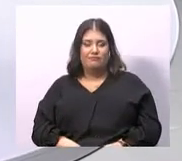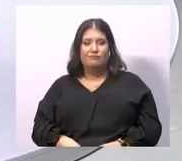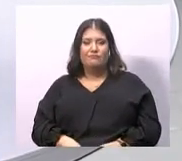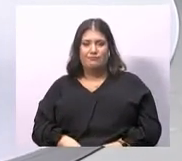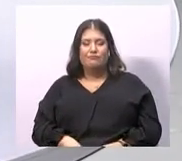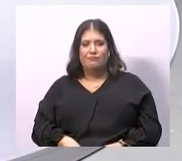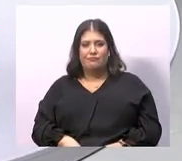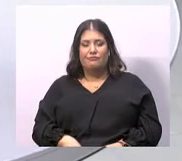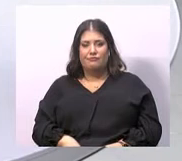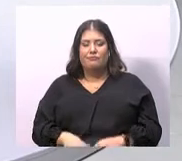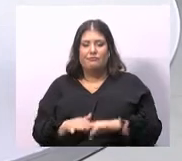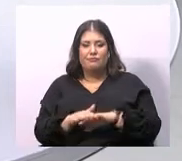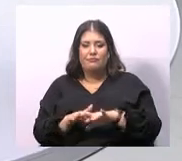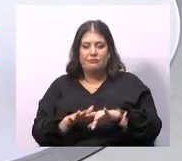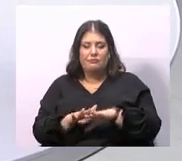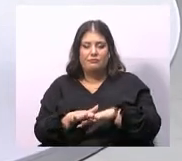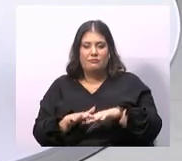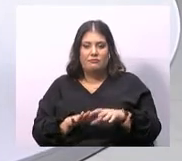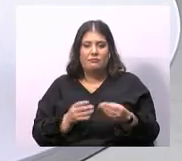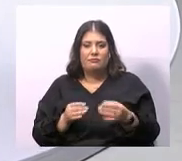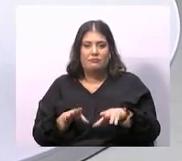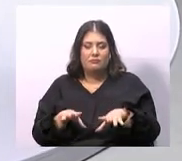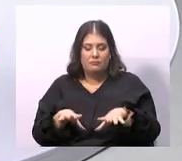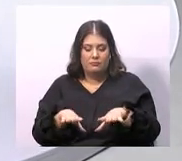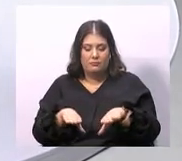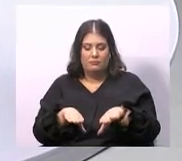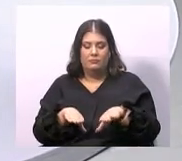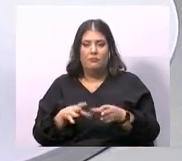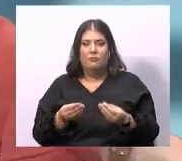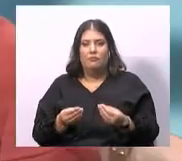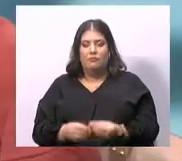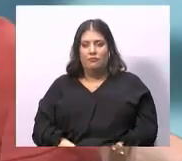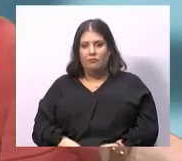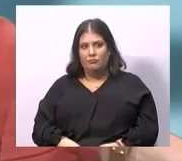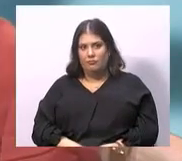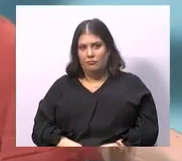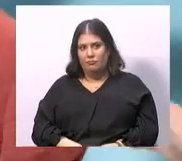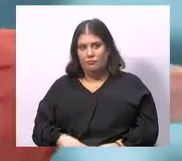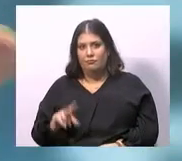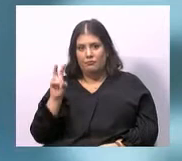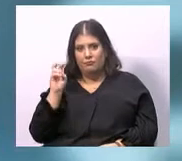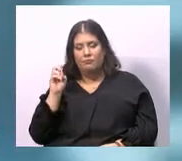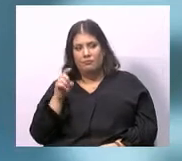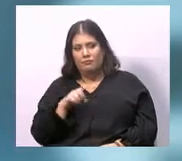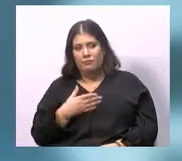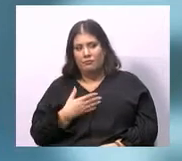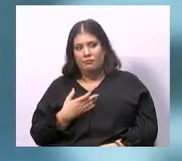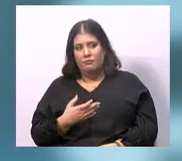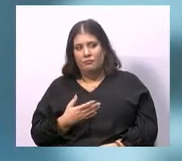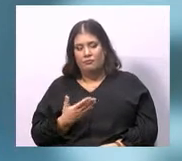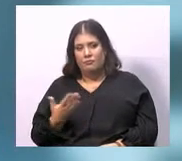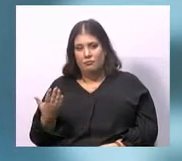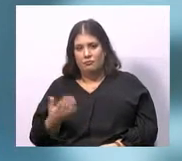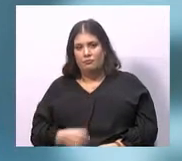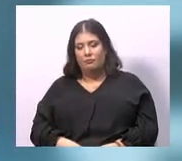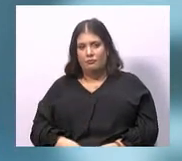bem, Fernanda. Os dedos muito juntos também. Vamos ouvir então o Dr. Francisco sobre esta questão. Onde é que veio